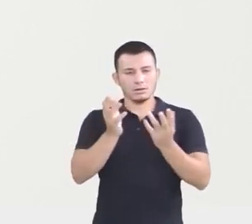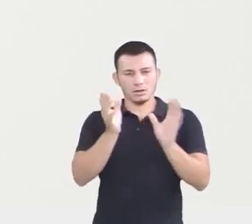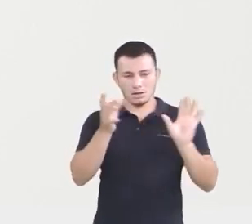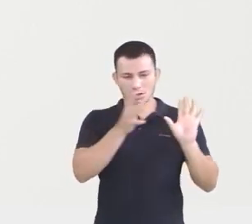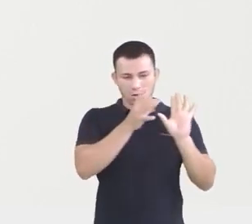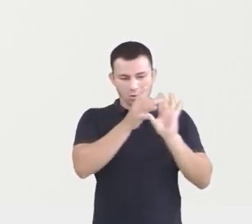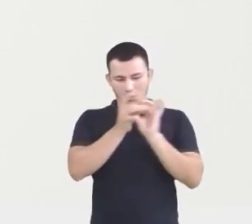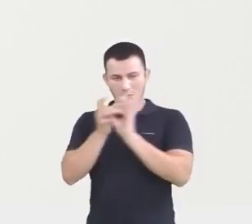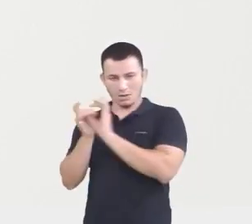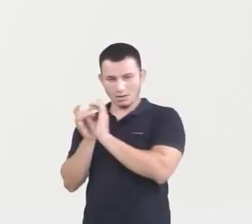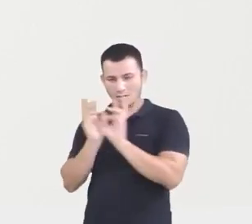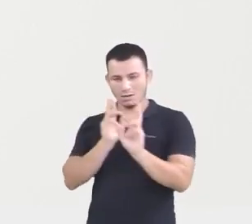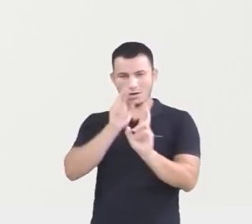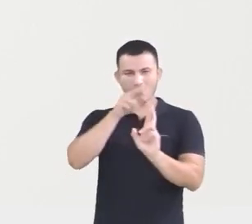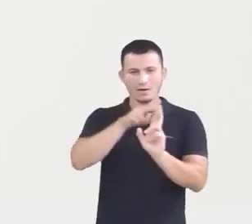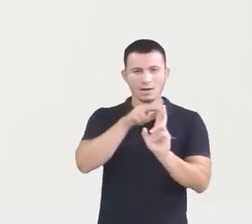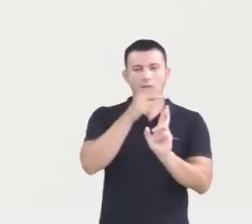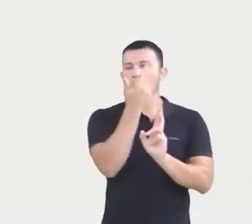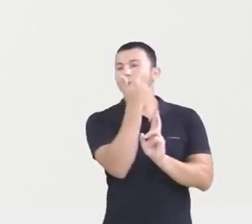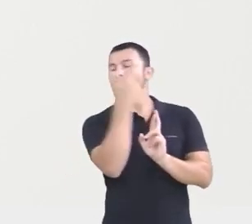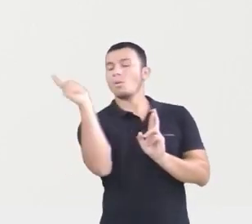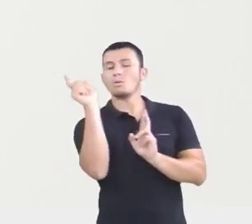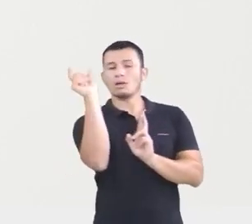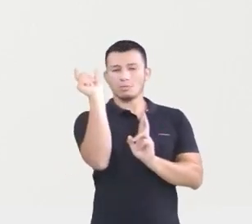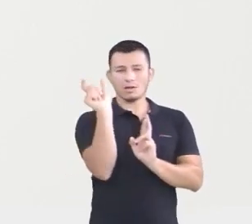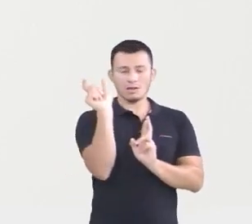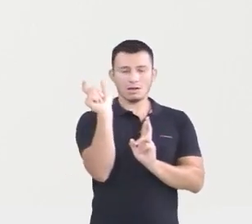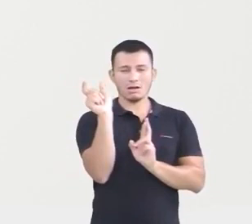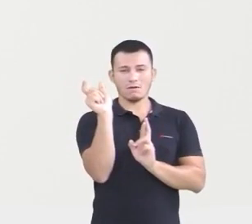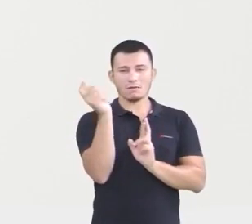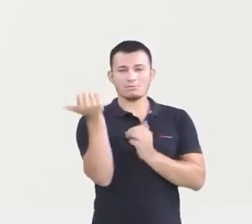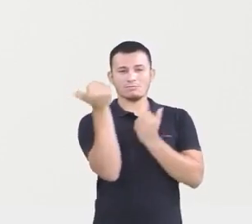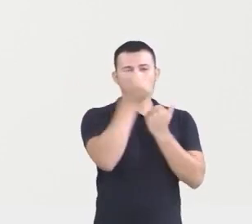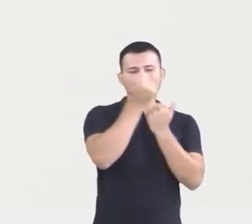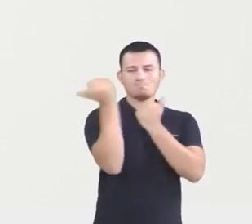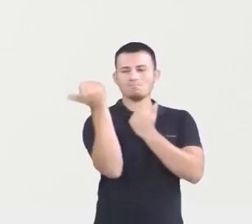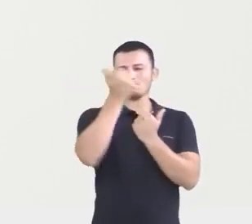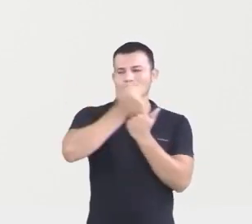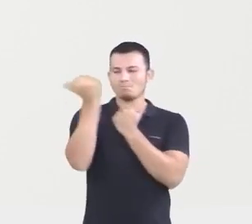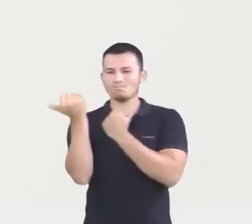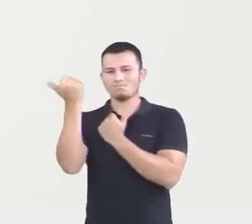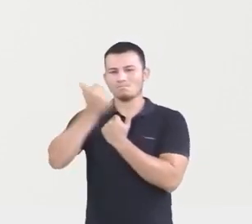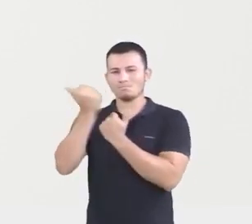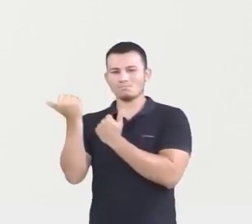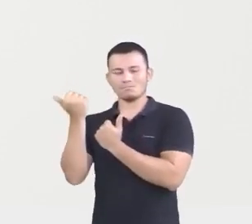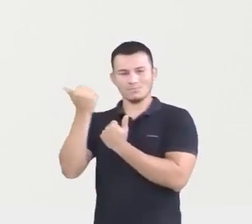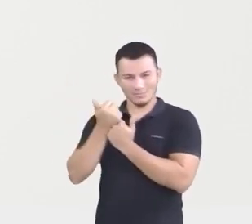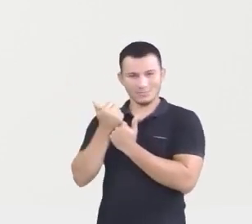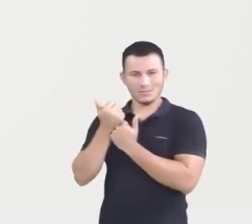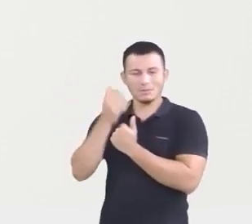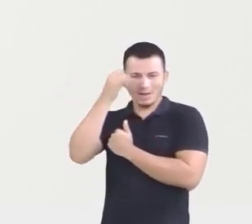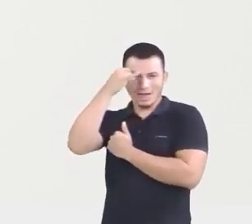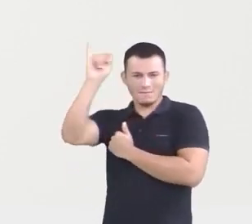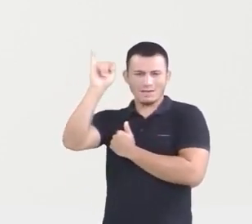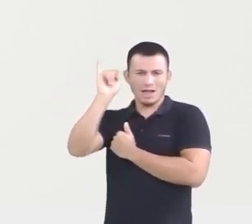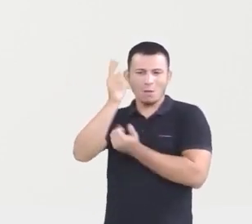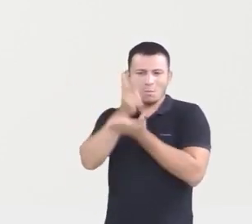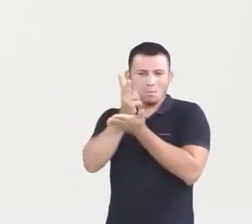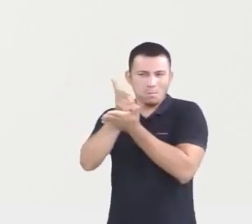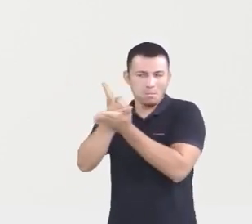você vai usar outros termos, outras palavras e outras expressões para evitar essas